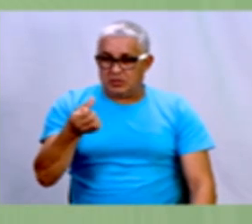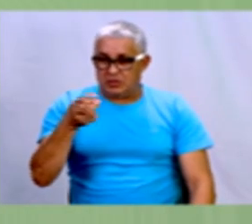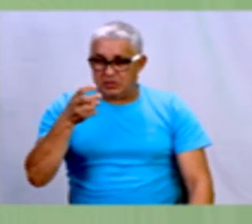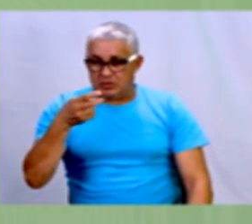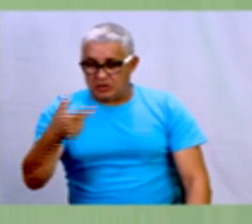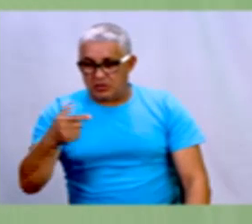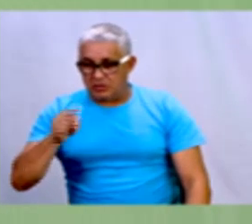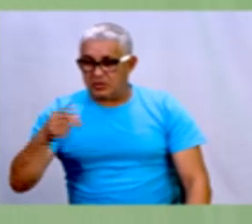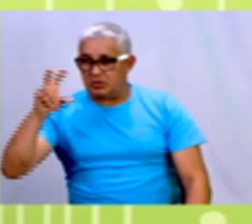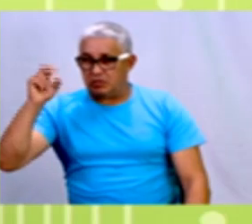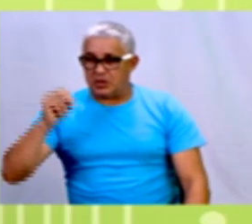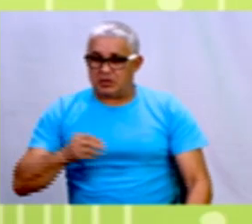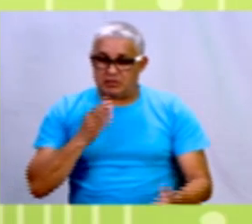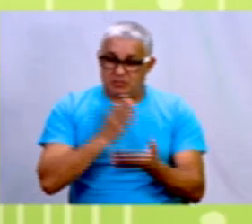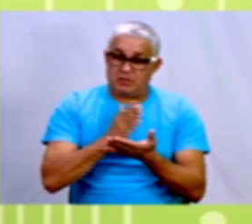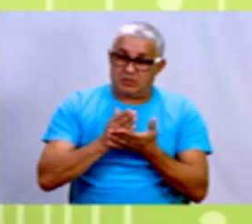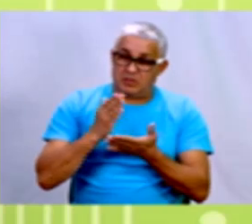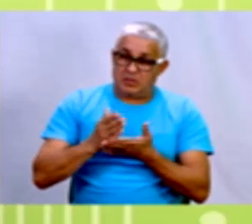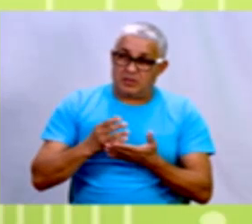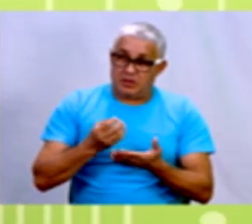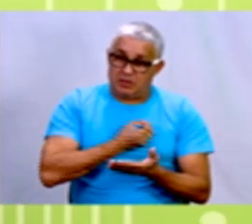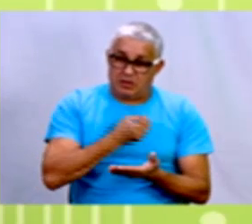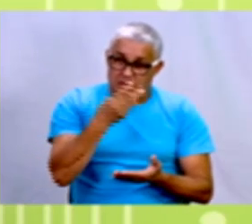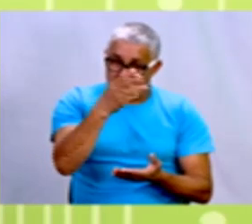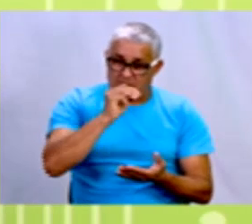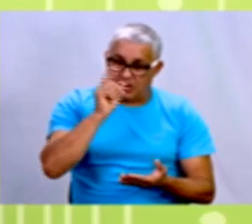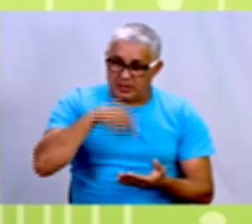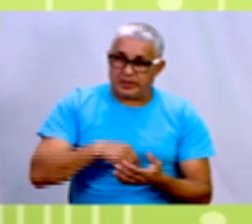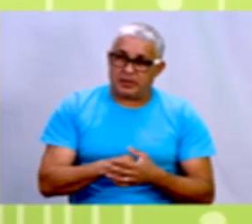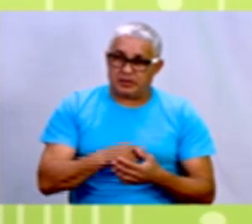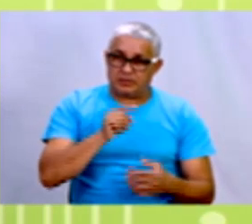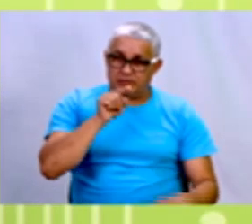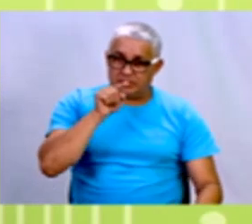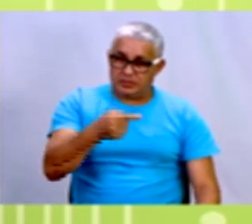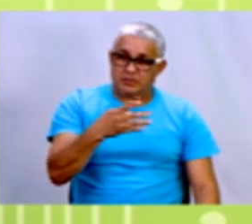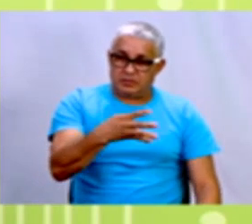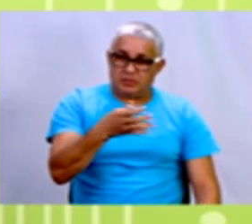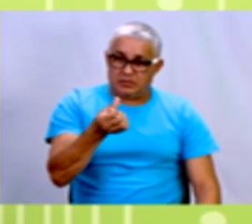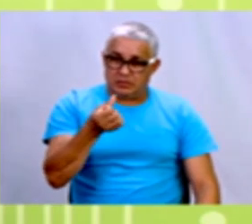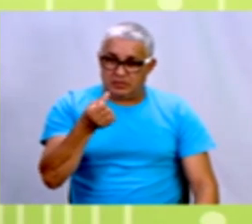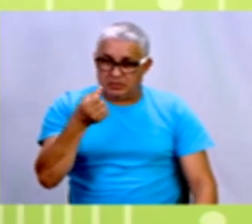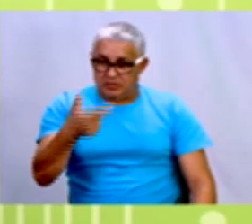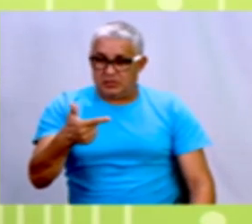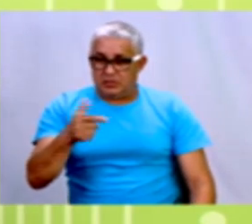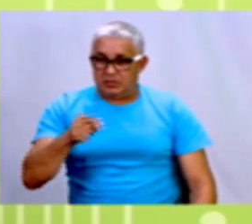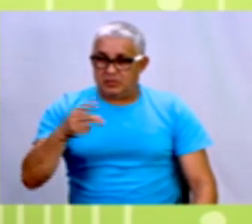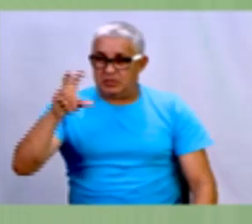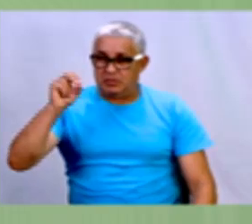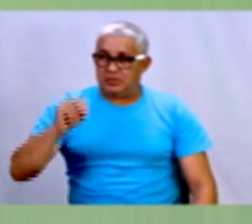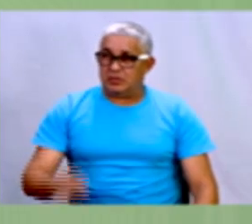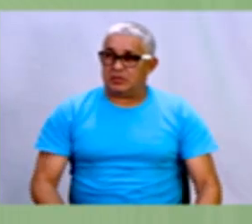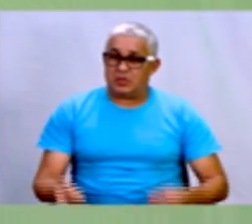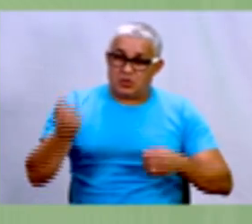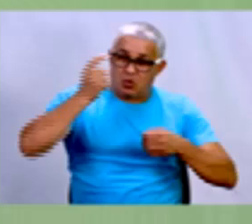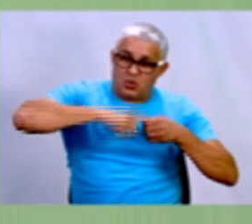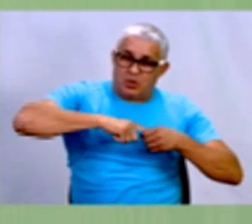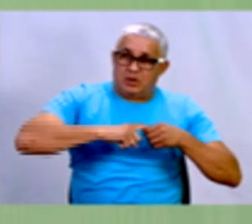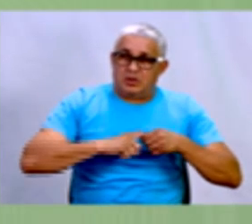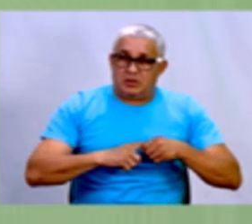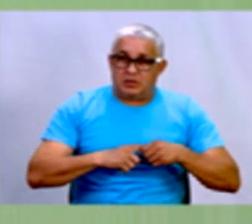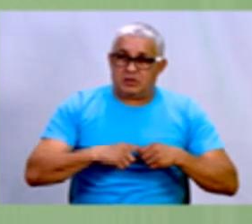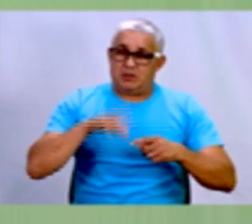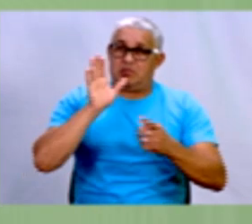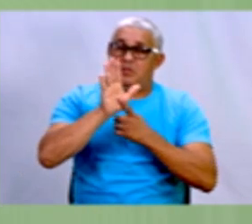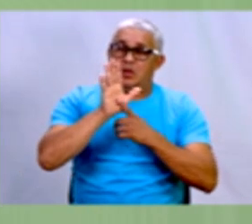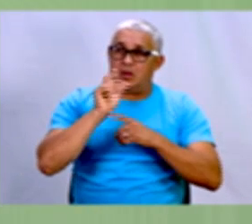1.462,50. Então, a minha parcela de número 30 é 1.462,50. Vamos voltar aqui para a tela que eu vou mostrar para